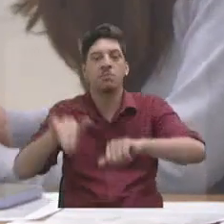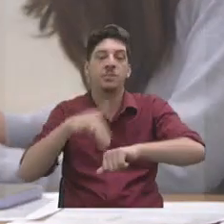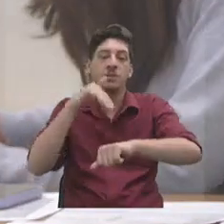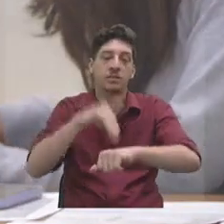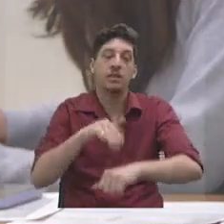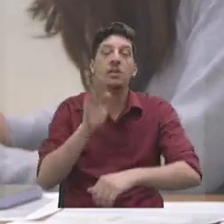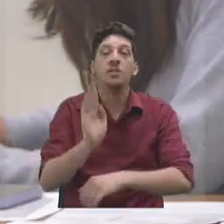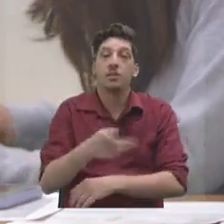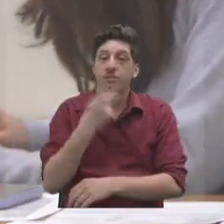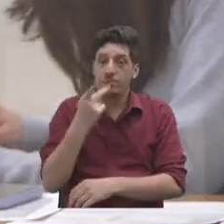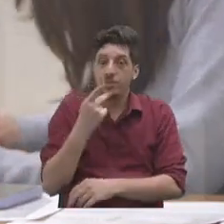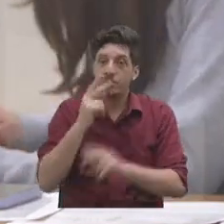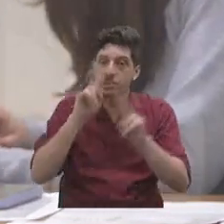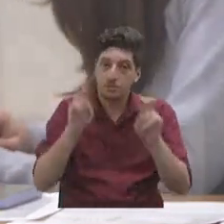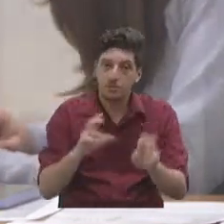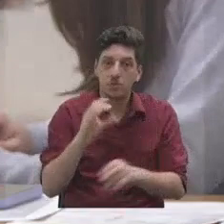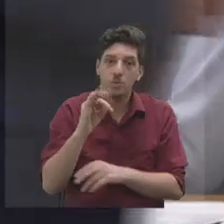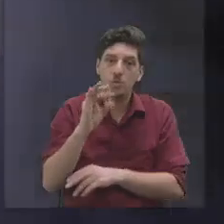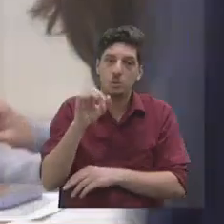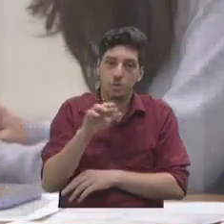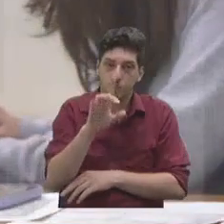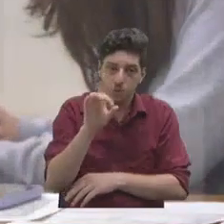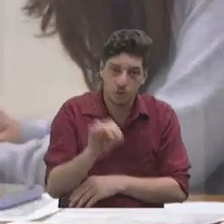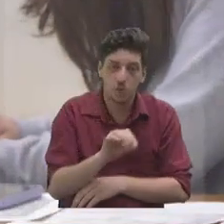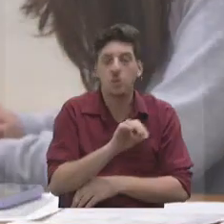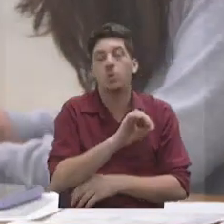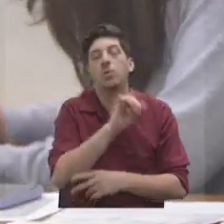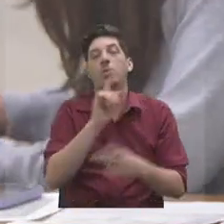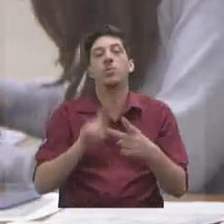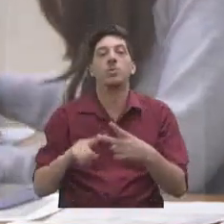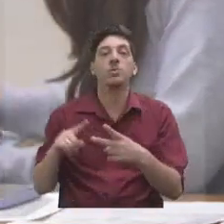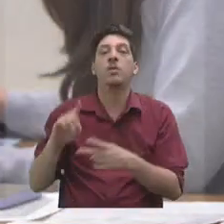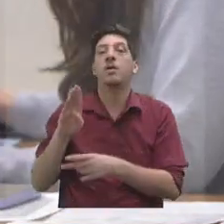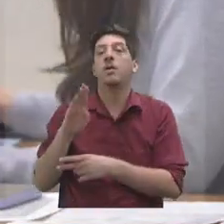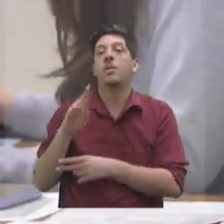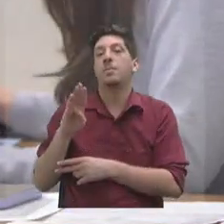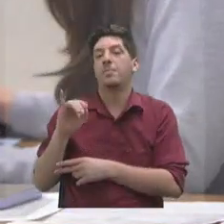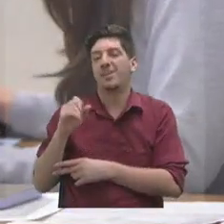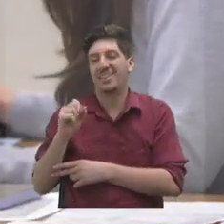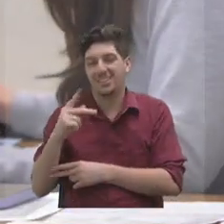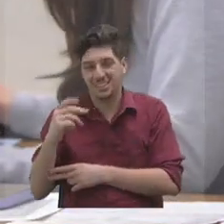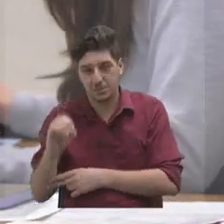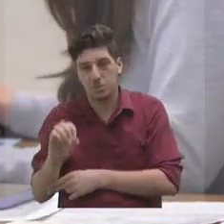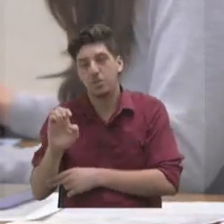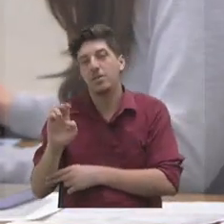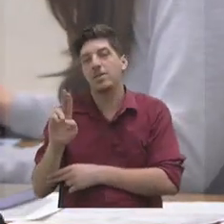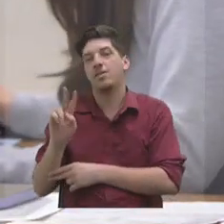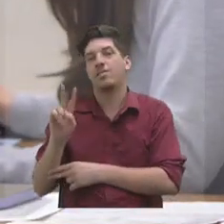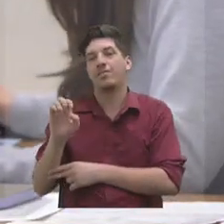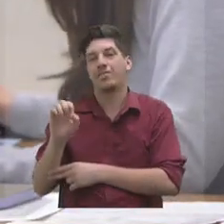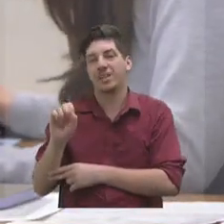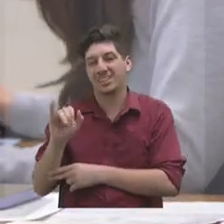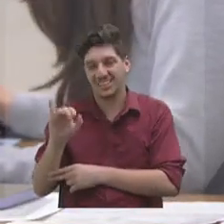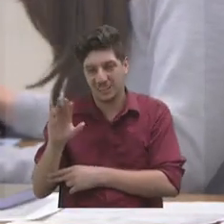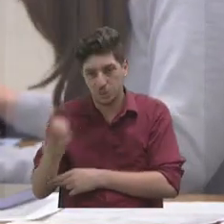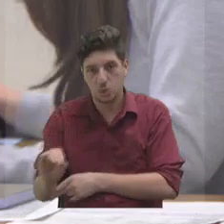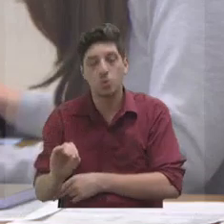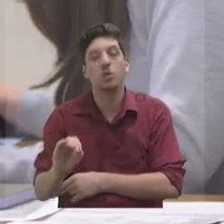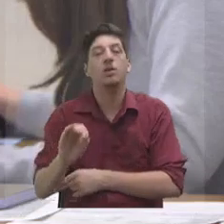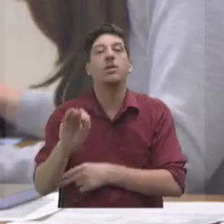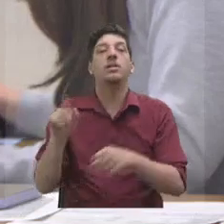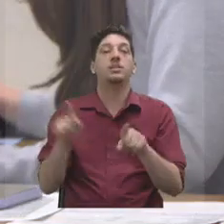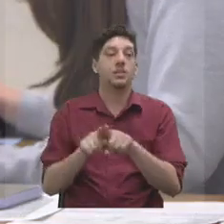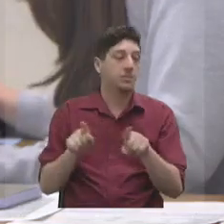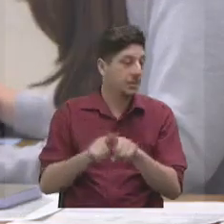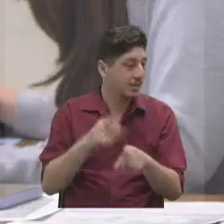da estrada Parque que está para ser dada a ordem de início de serviço e também nós